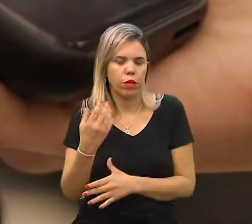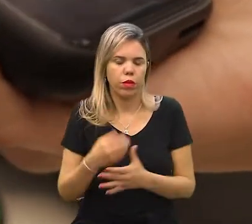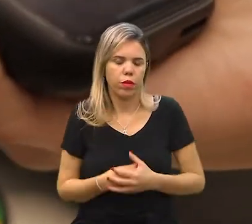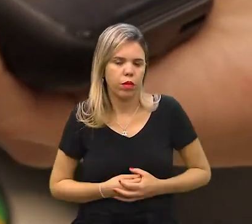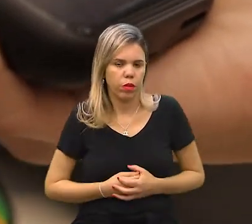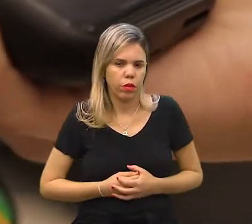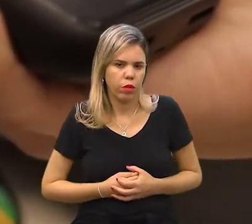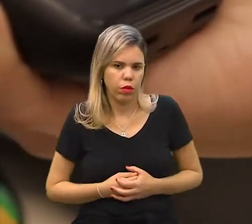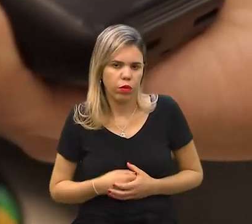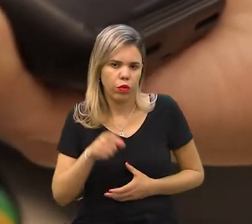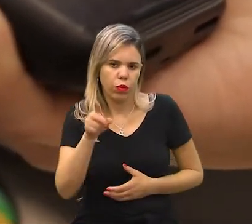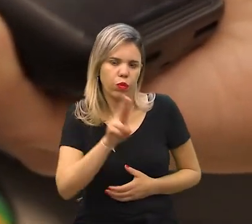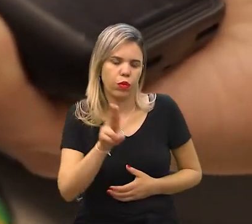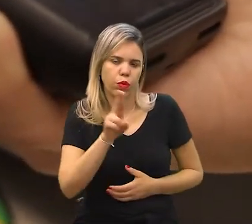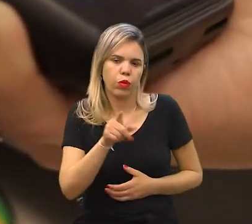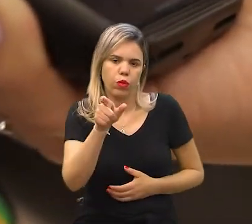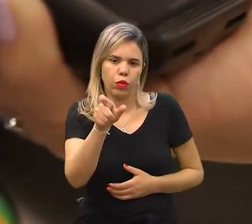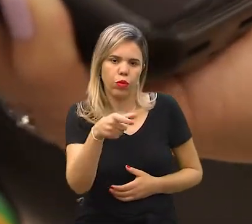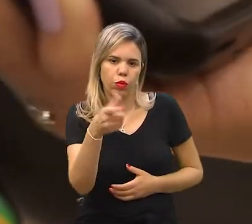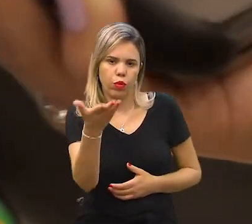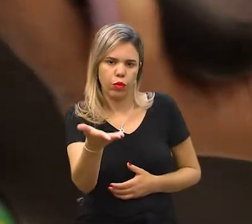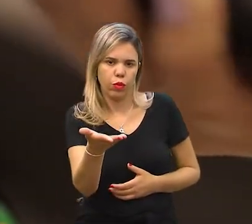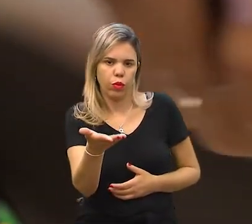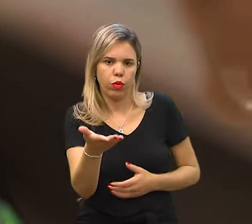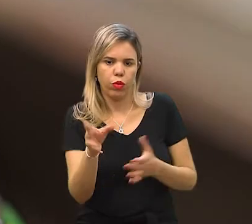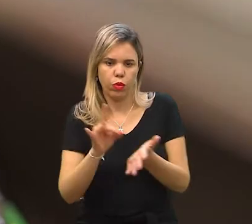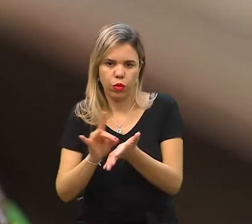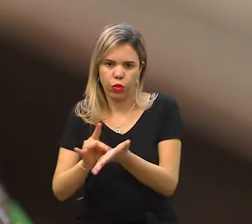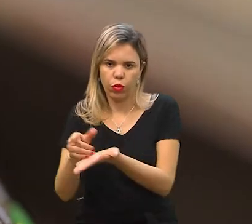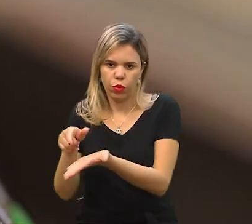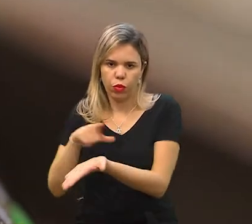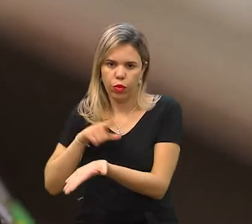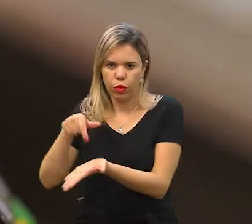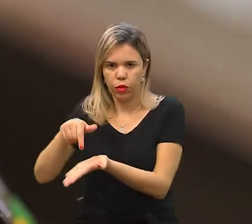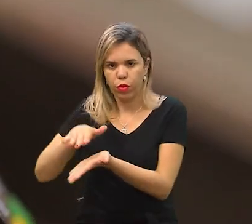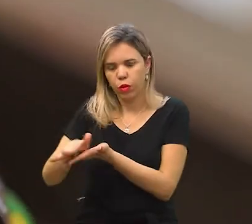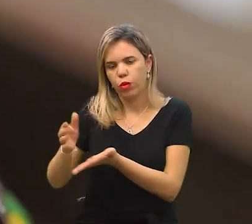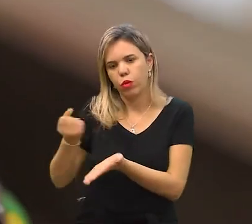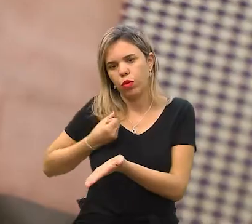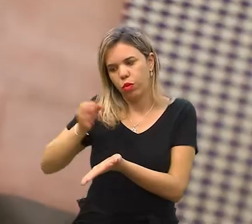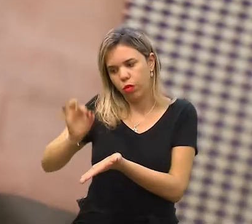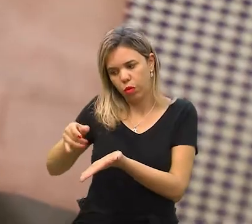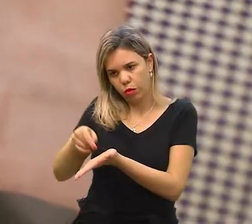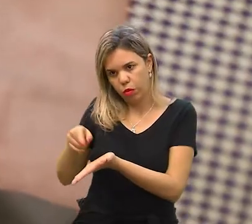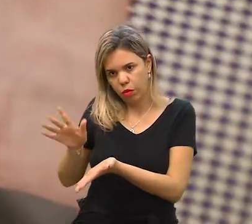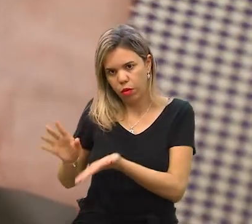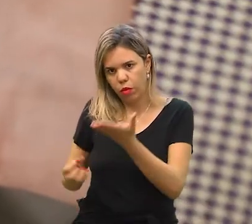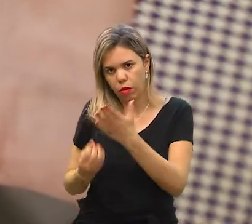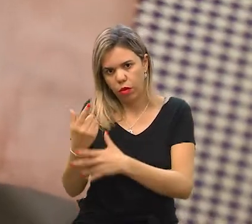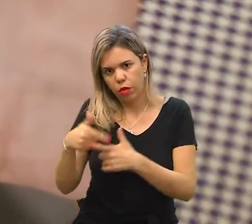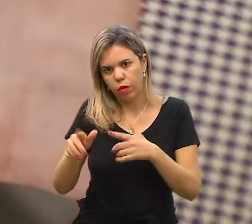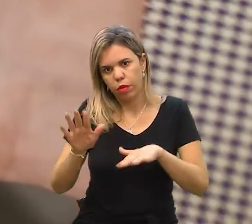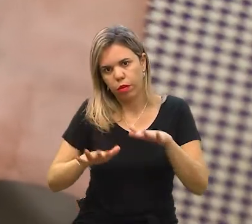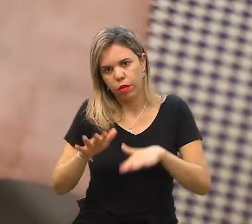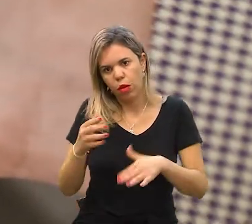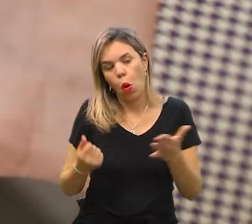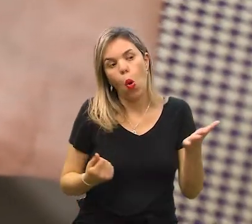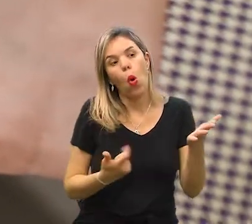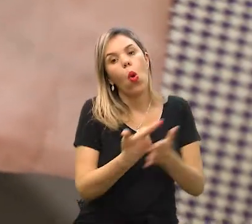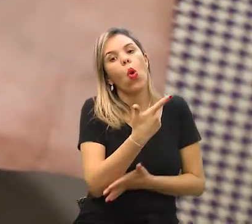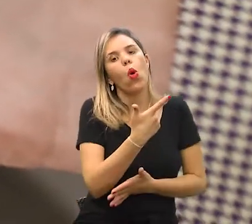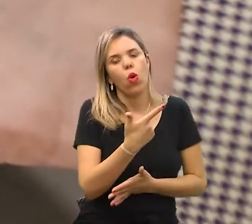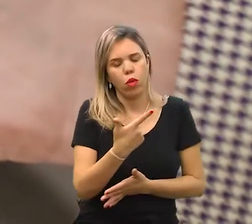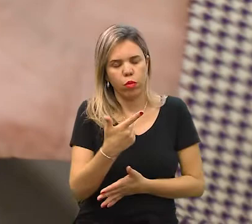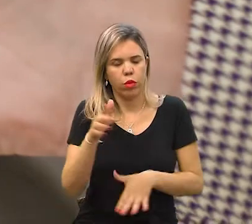né, de você utilizar o seu cartão, aquele cartão físico que você tem o número exato, acontece de repente numa